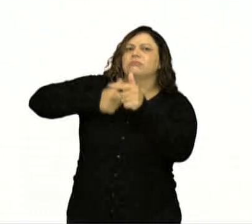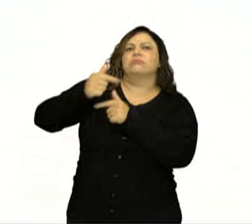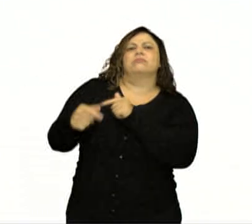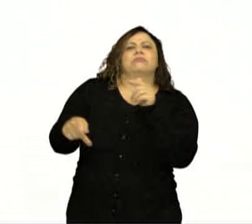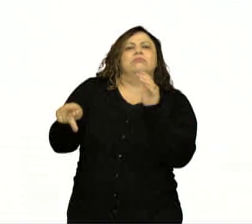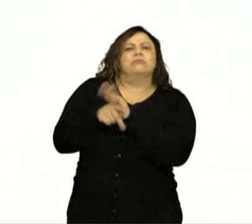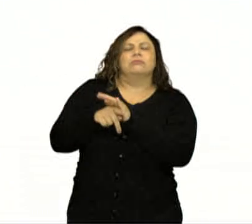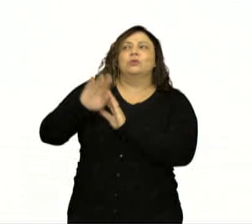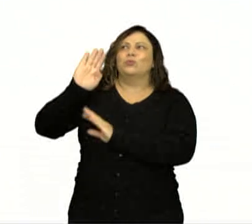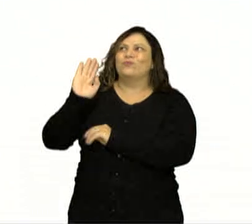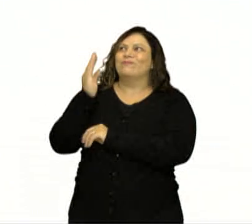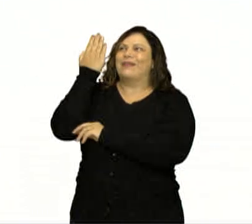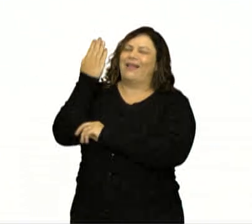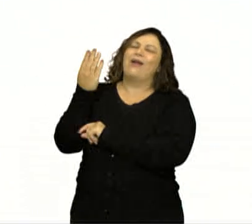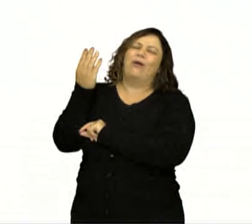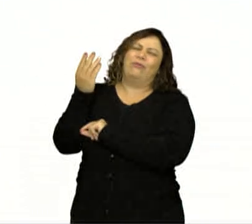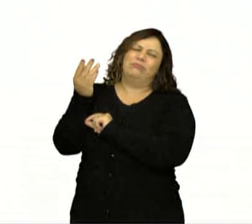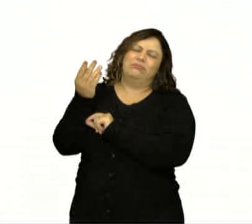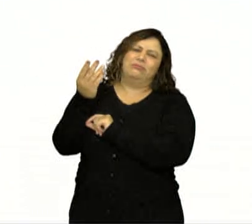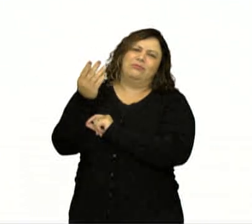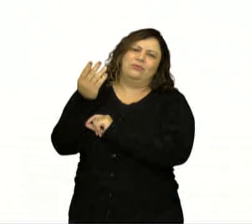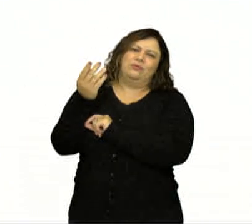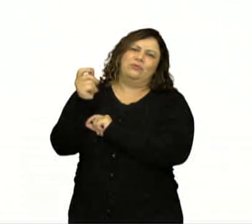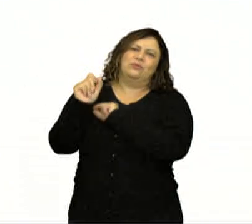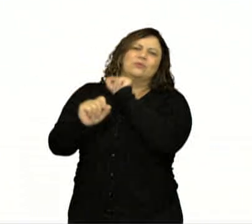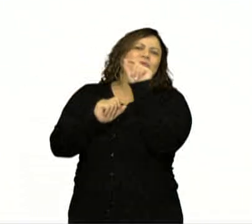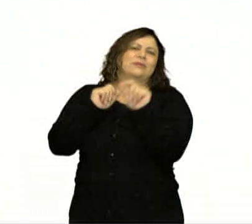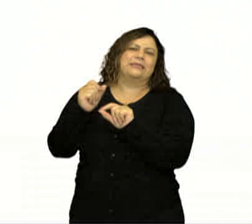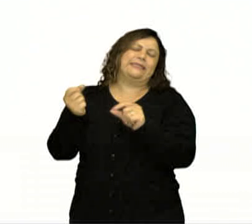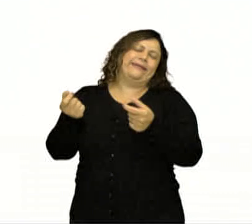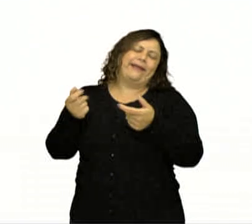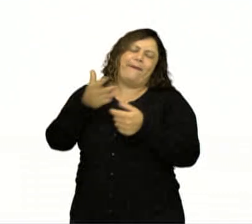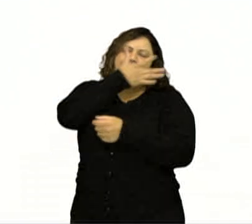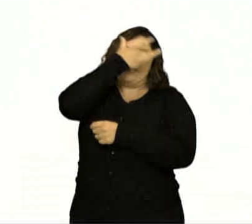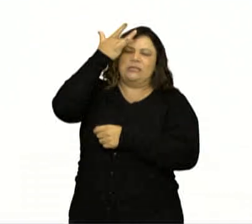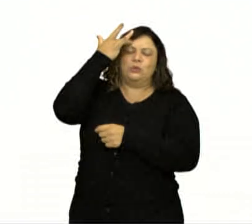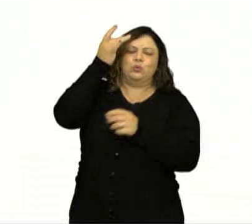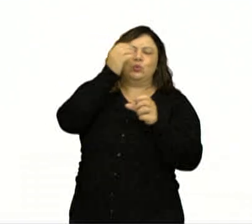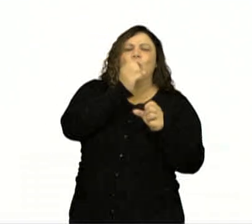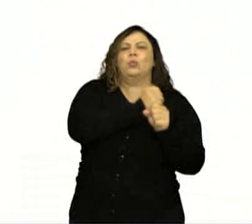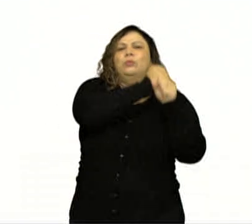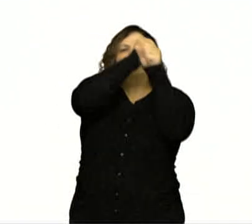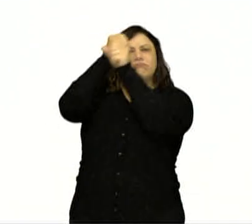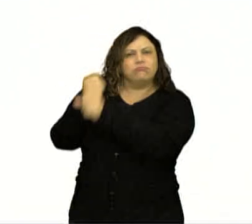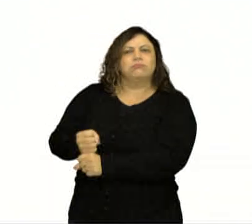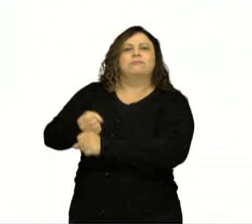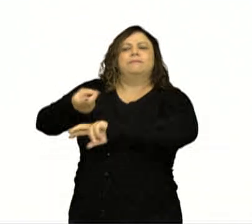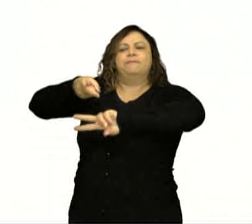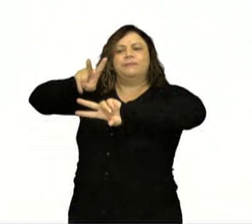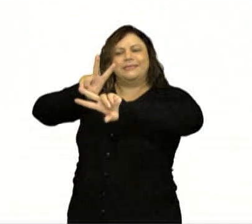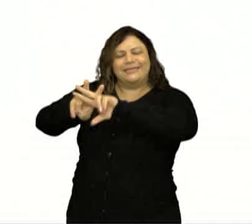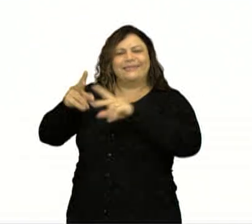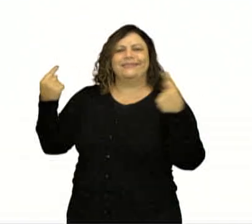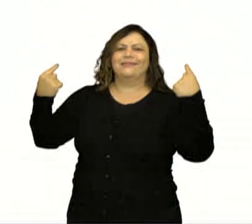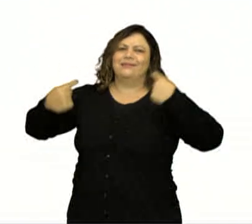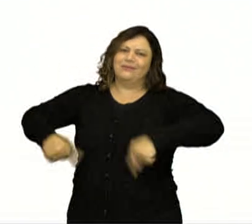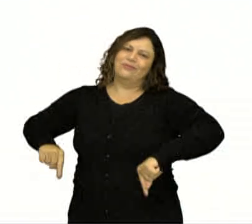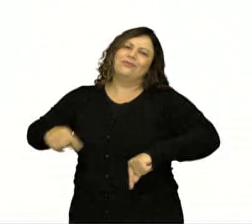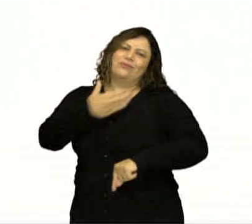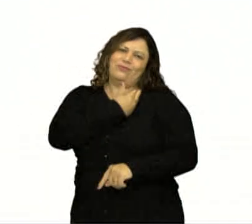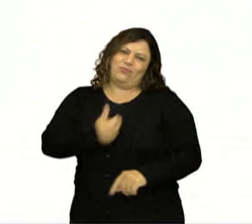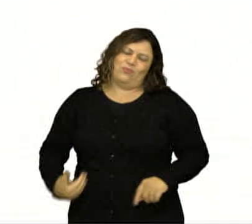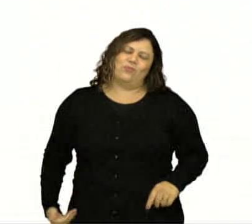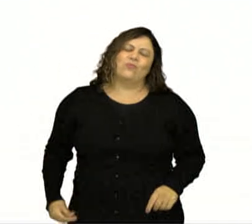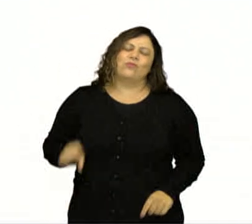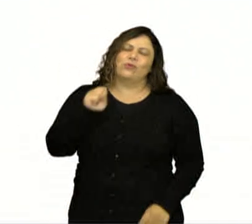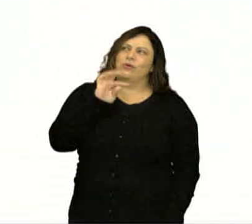chamados traidores da pátria. Pessoas presas por serem contrárias ao governo do Stalin,